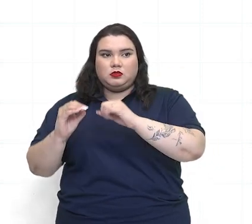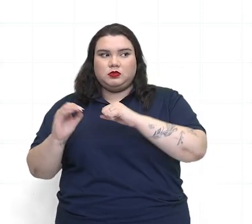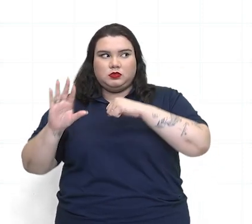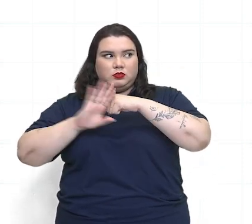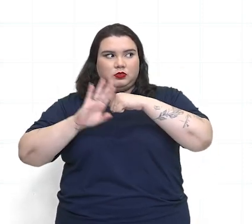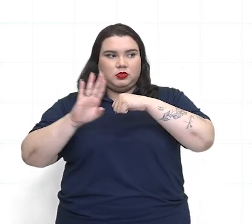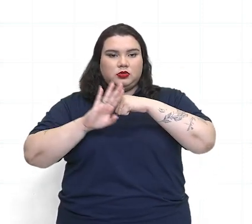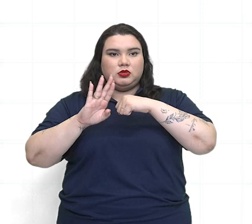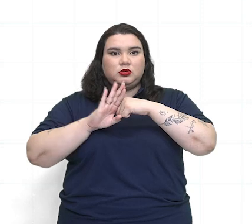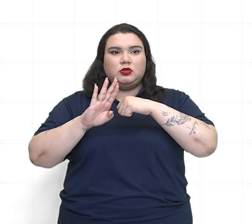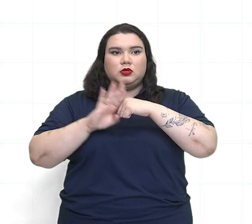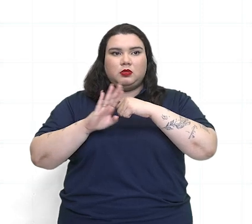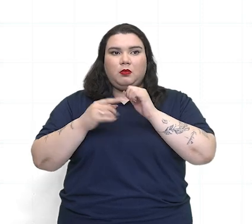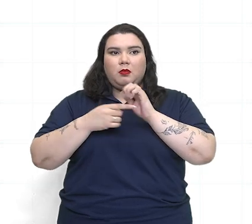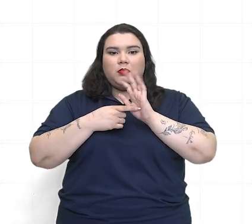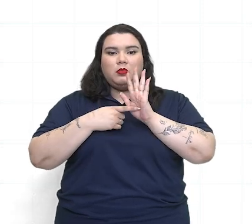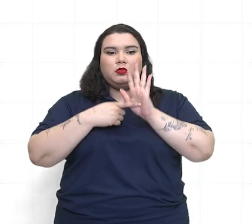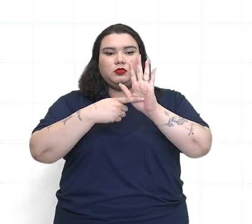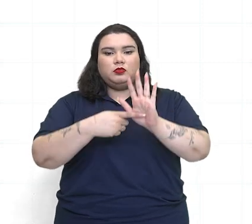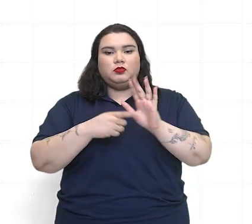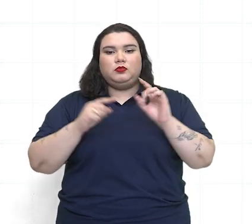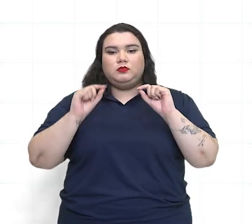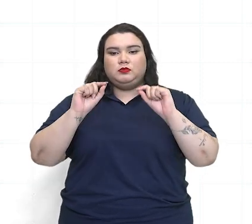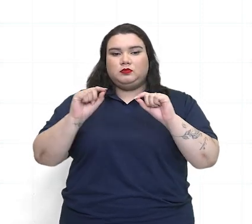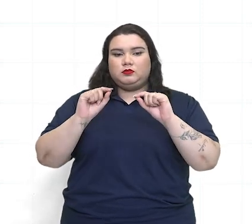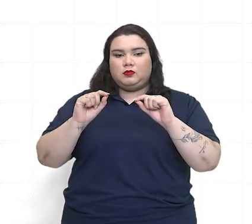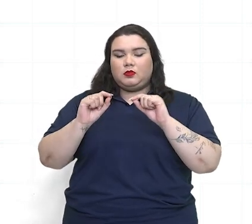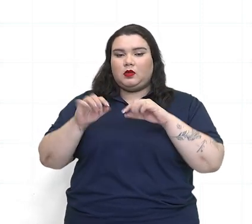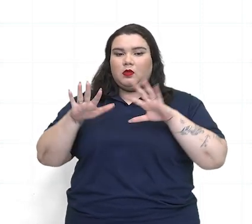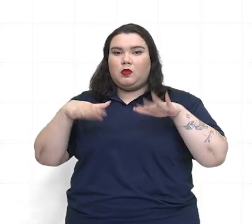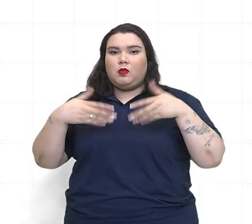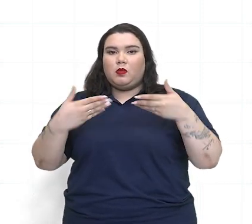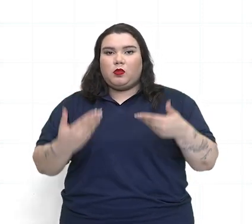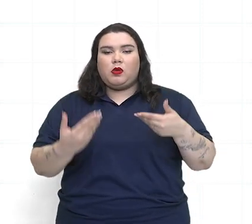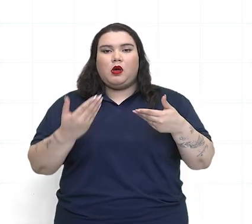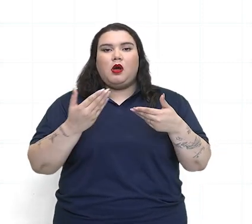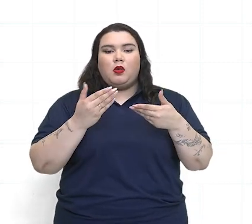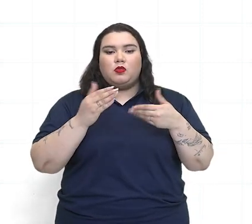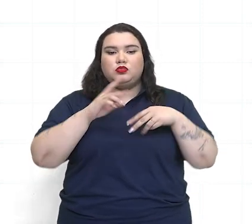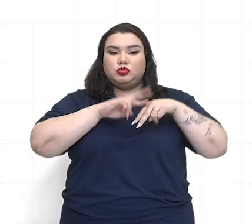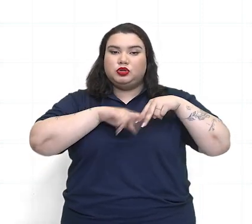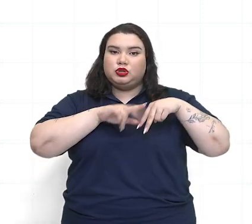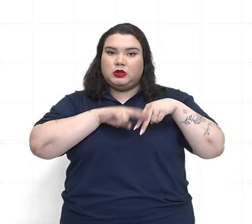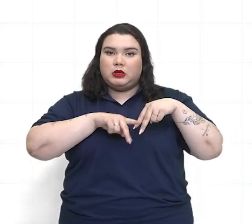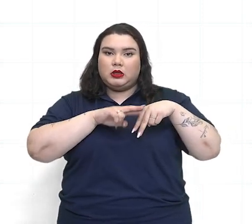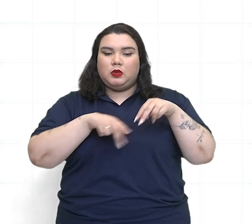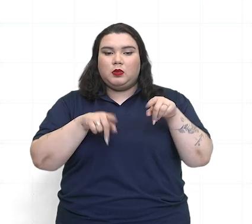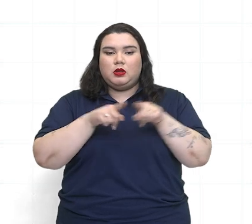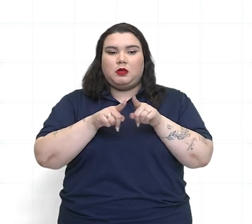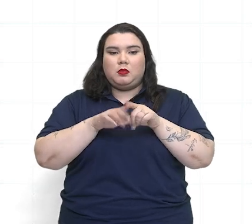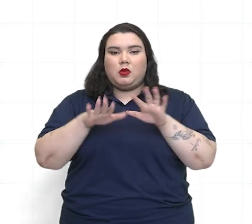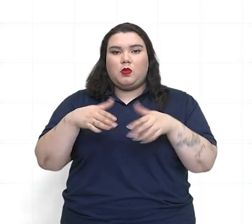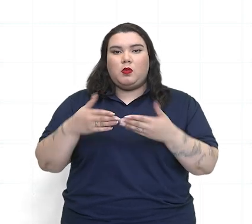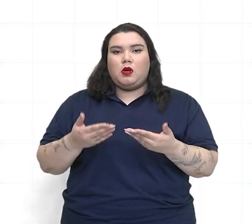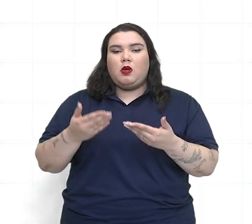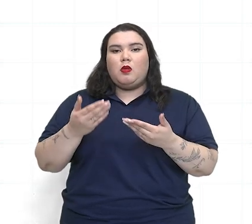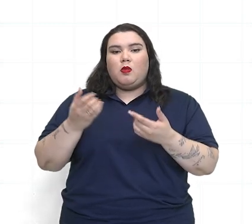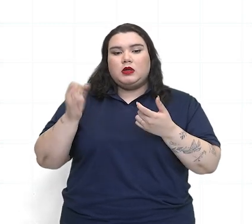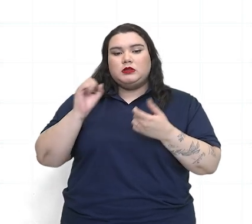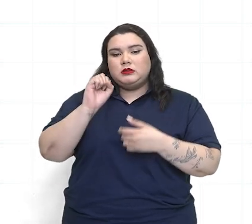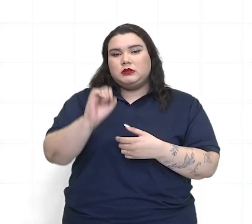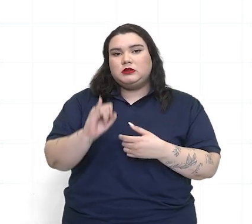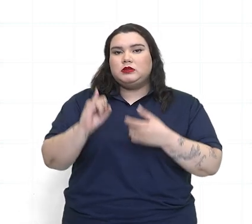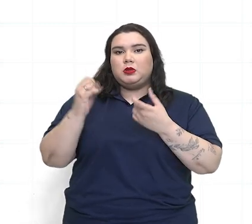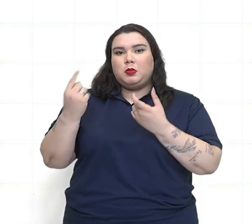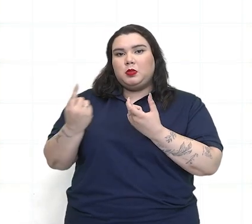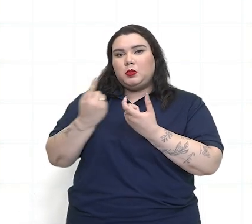para indicar, ao mesmo tempo, seu gênero e seu número. Você já